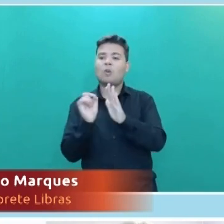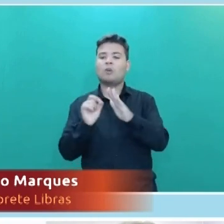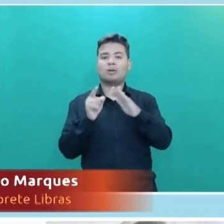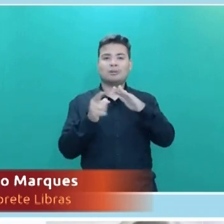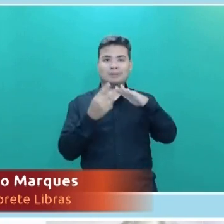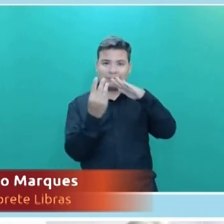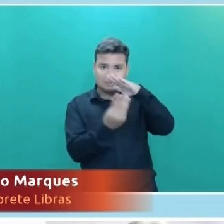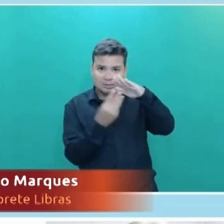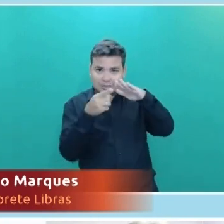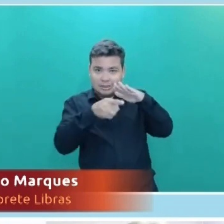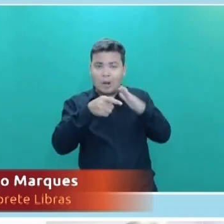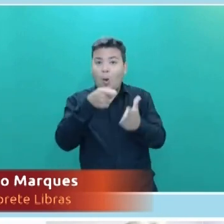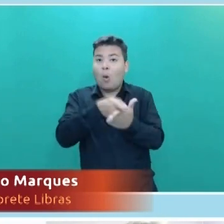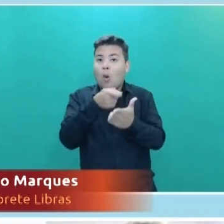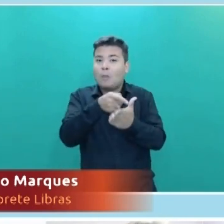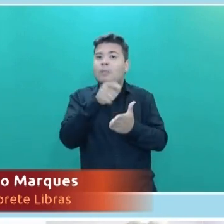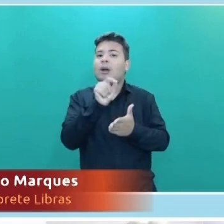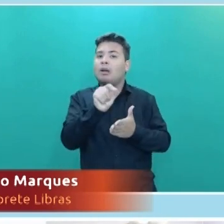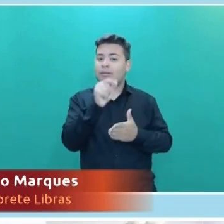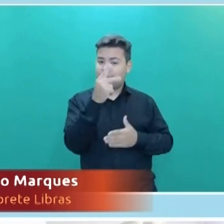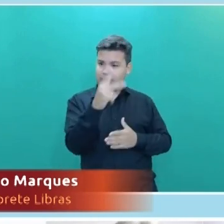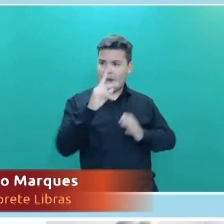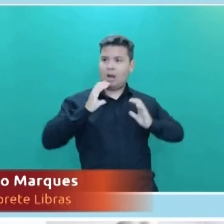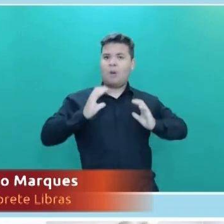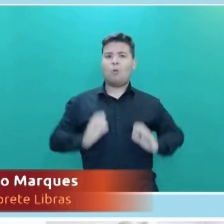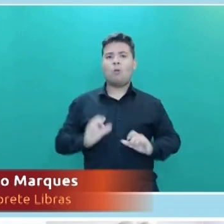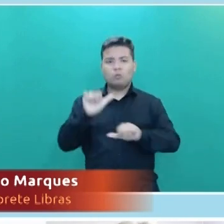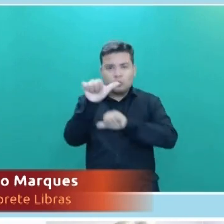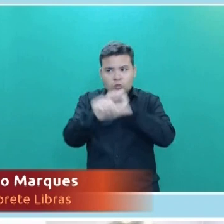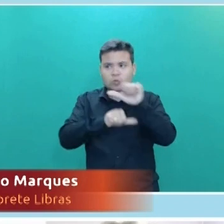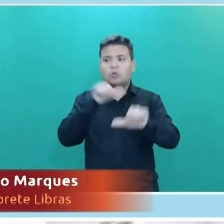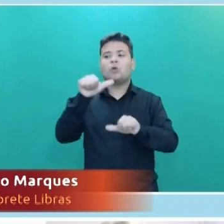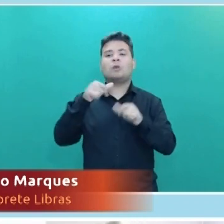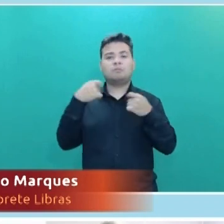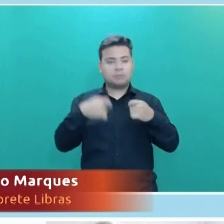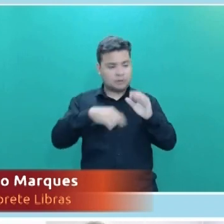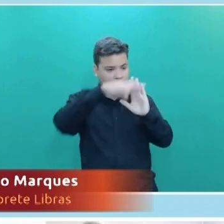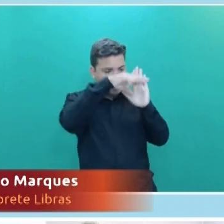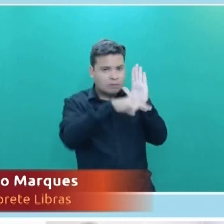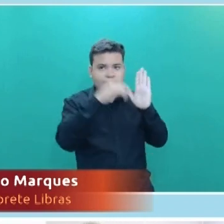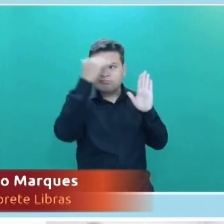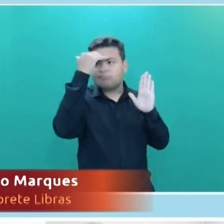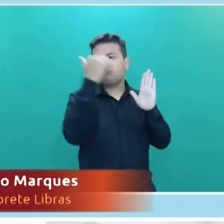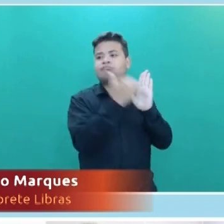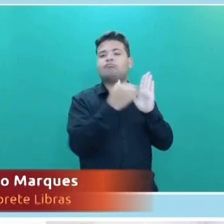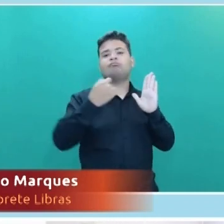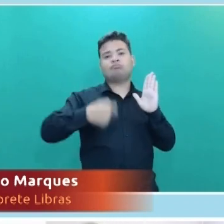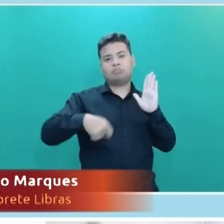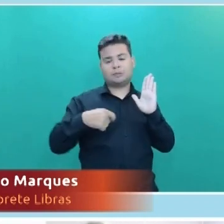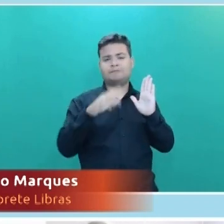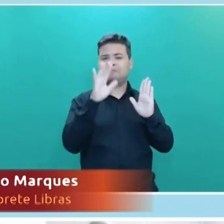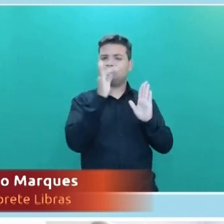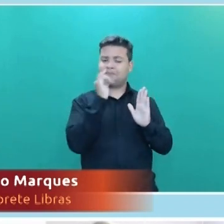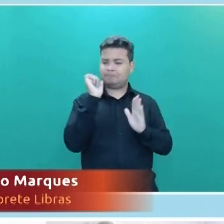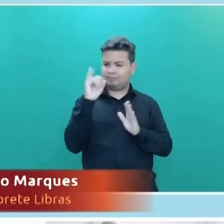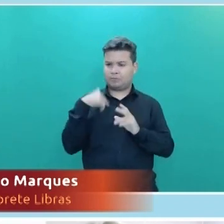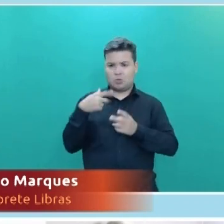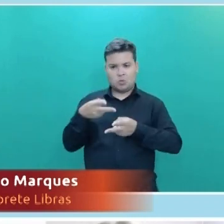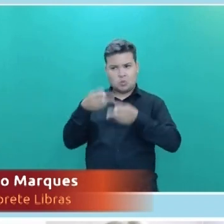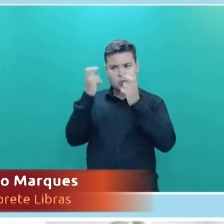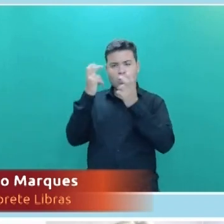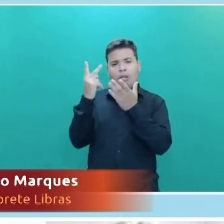ajuste de conduta. Ora, se eu vi que eu estou errada, se eu estou fazendo um